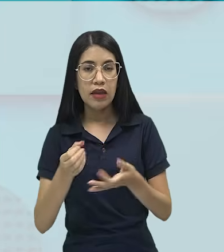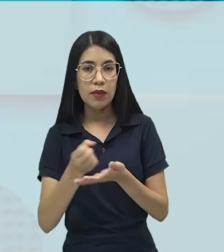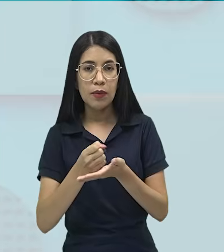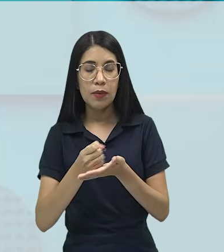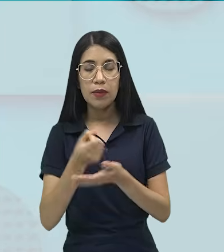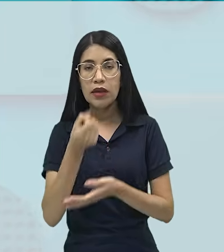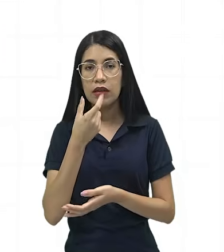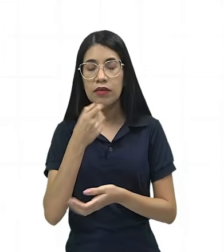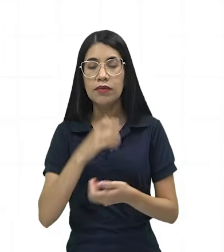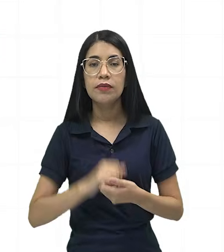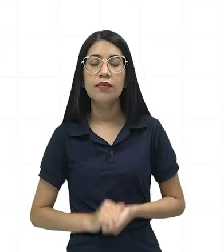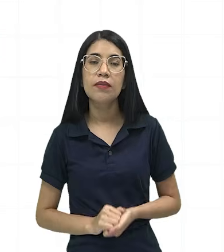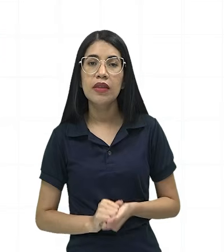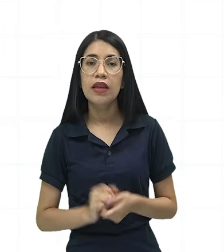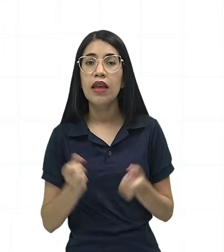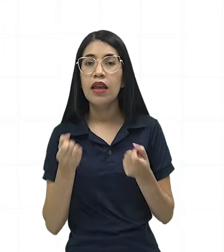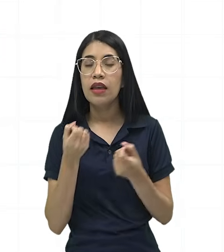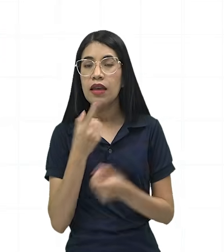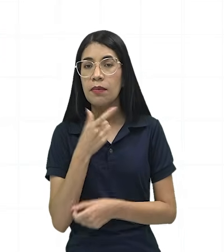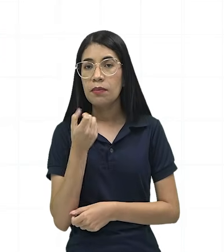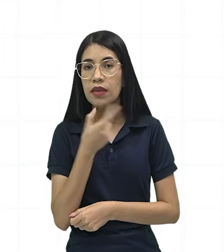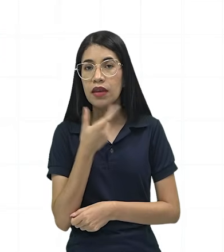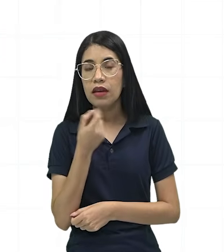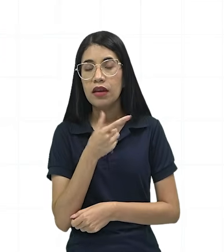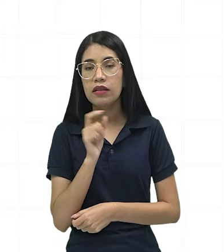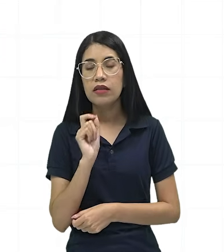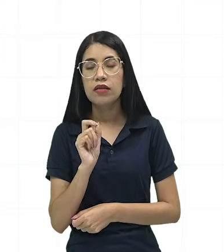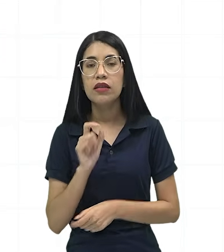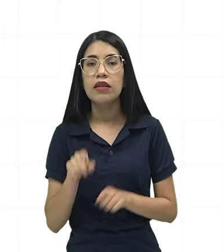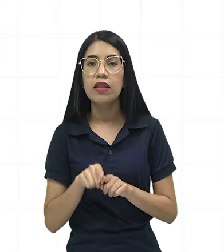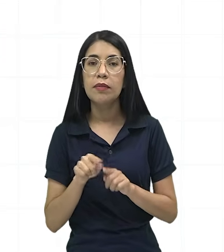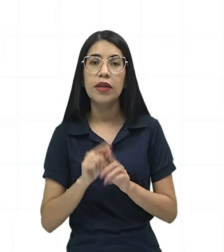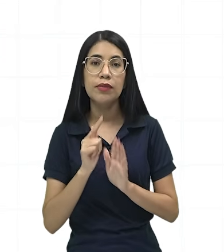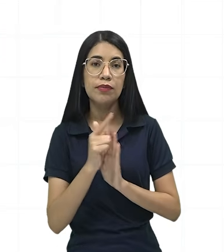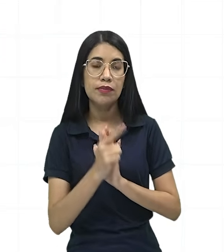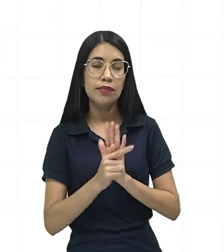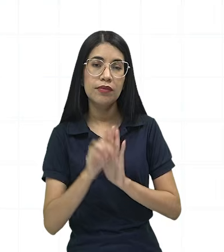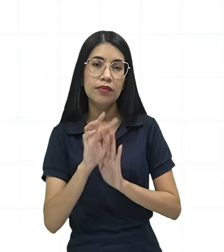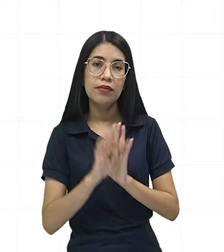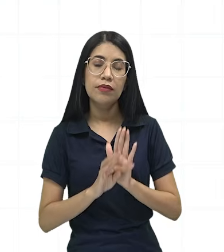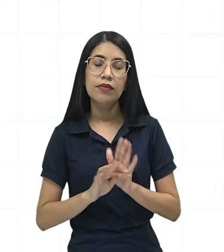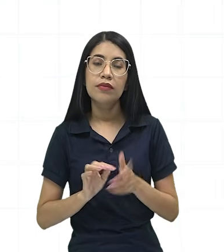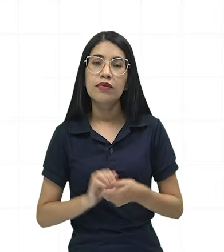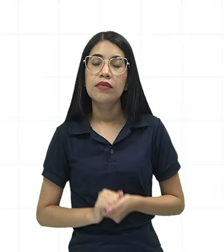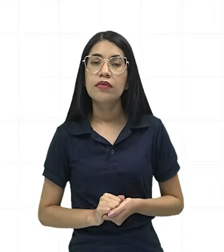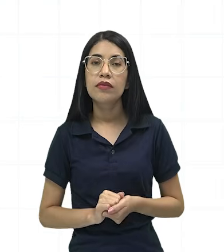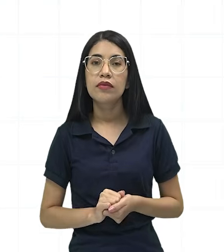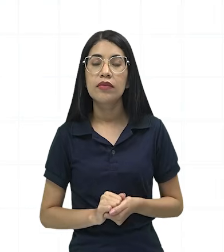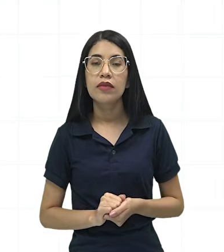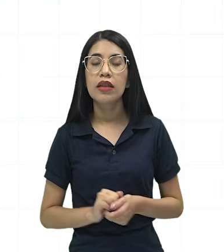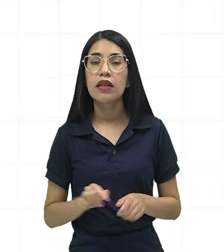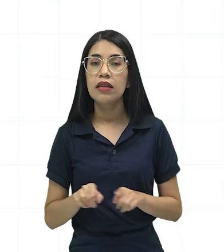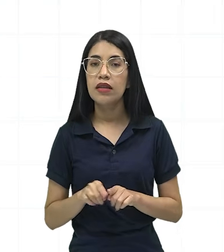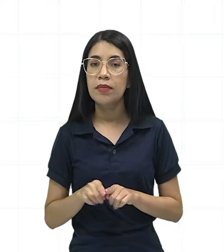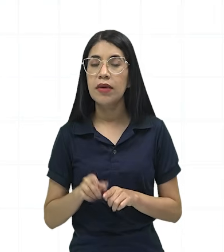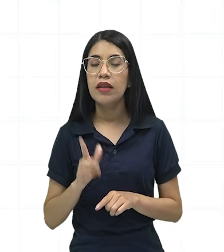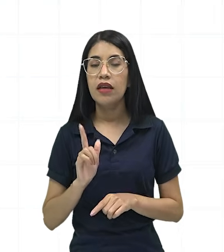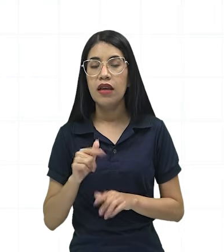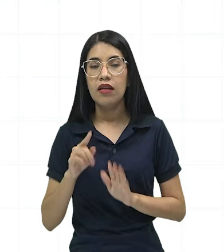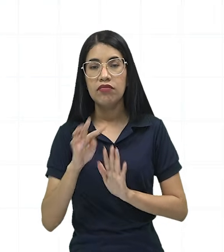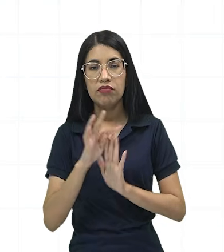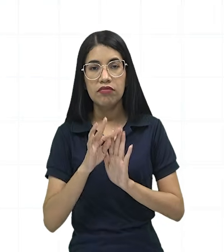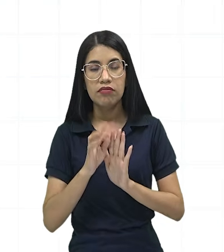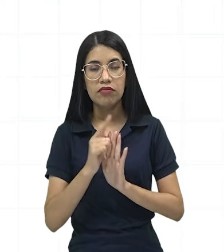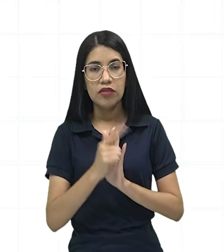a piada? A piada, ela é um gênero textual? Sim, ela é um